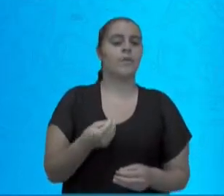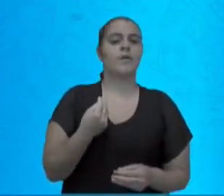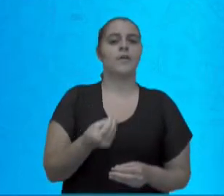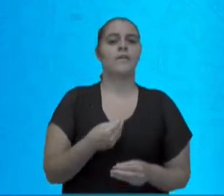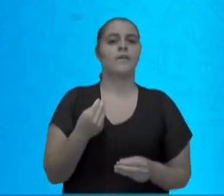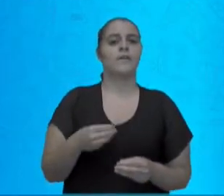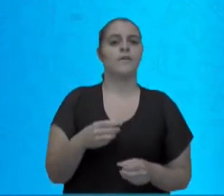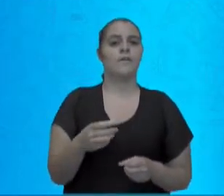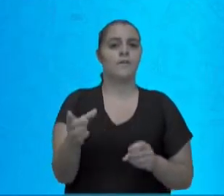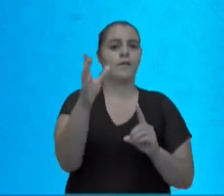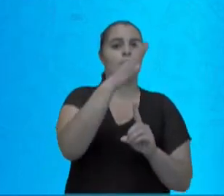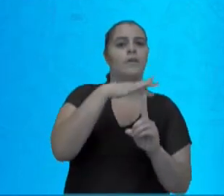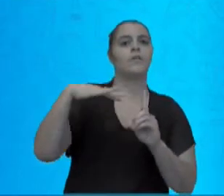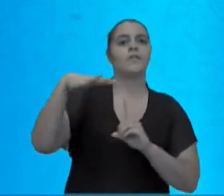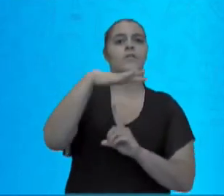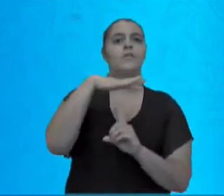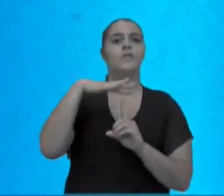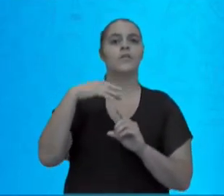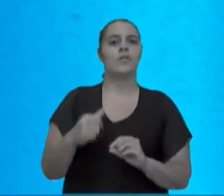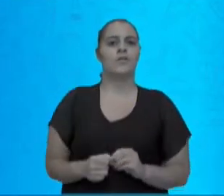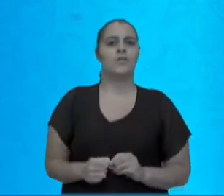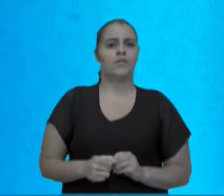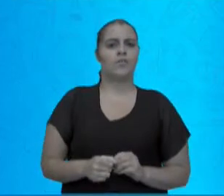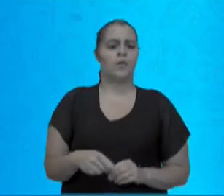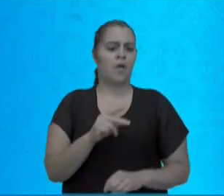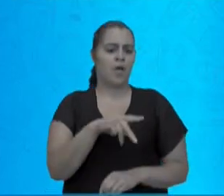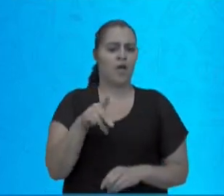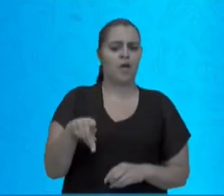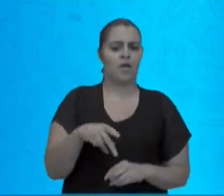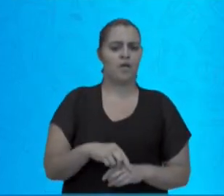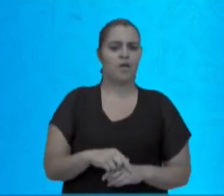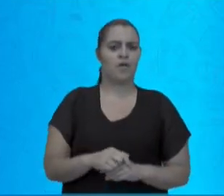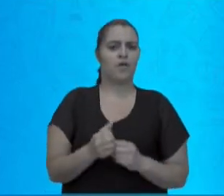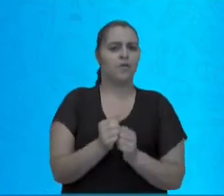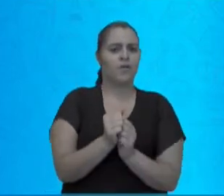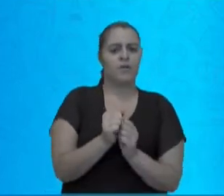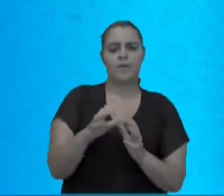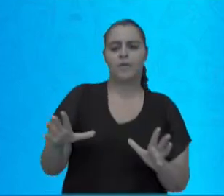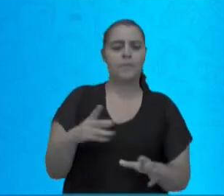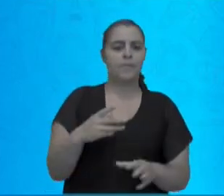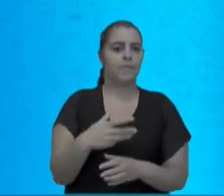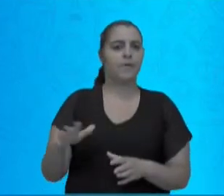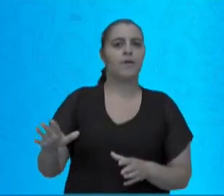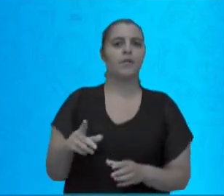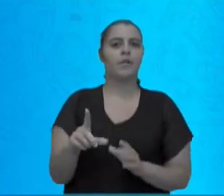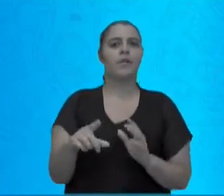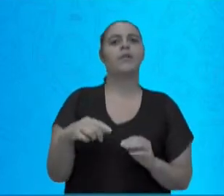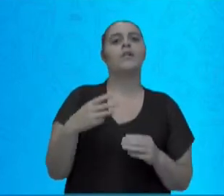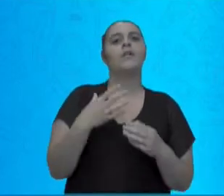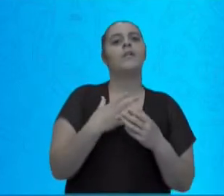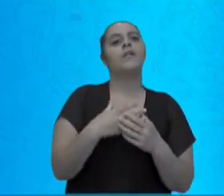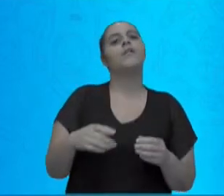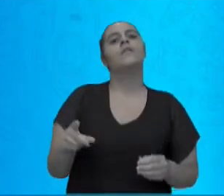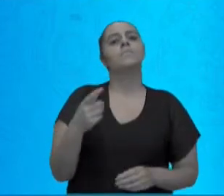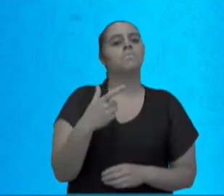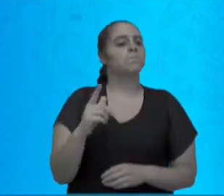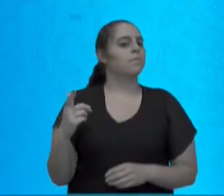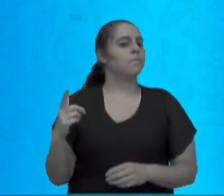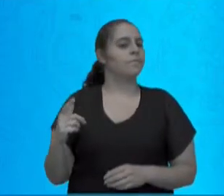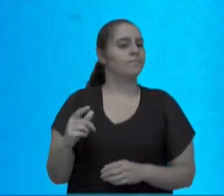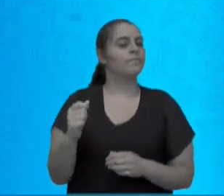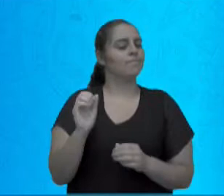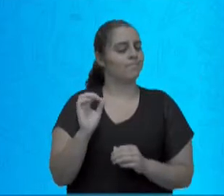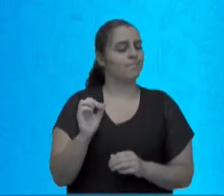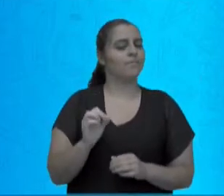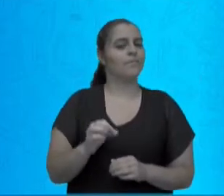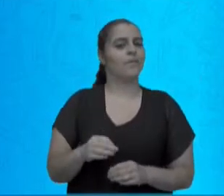sociedade. Eliane, eu estou abrindo mão da minha liberdade? E é interessante, através